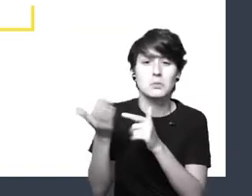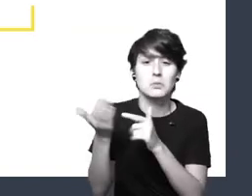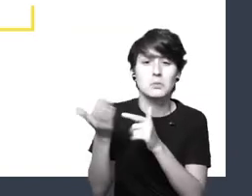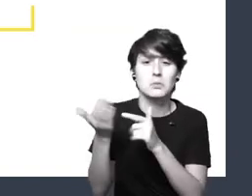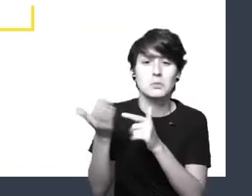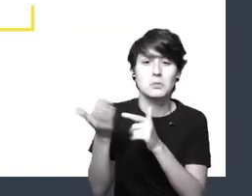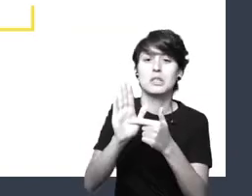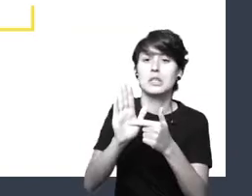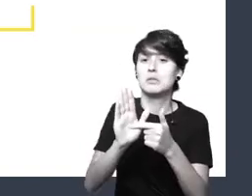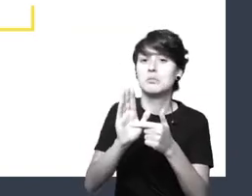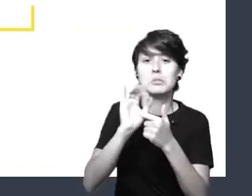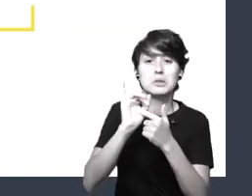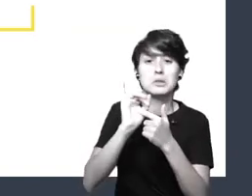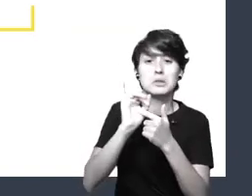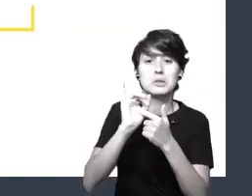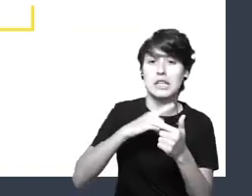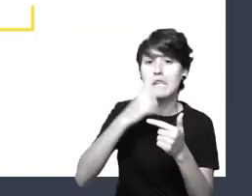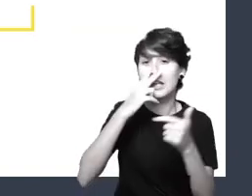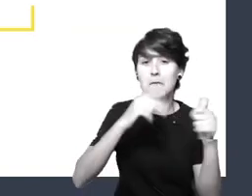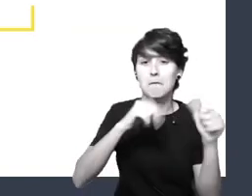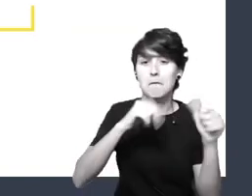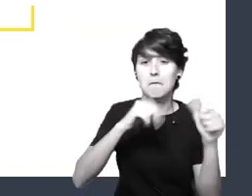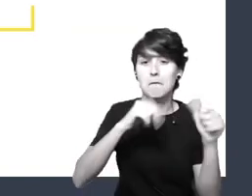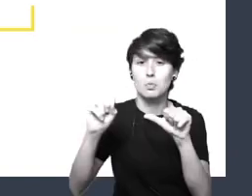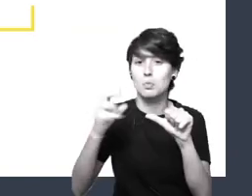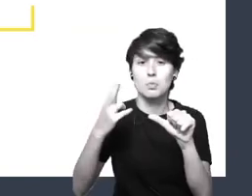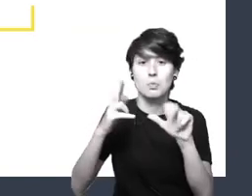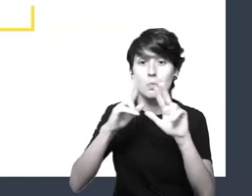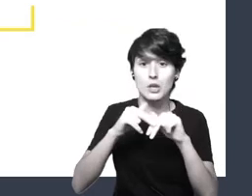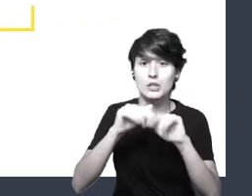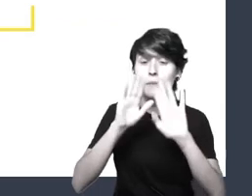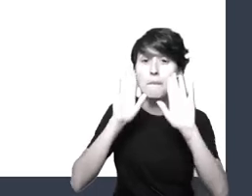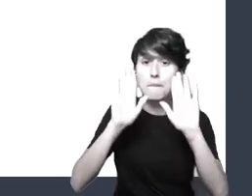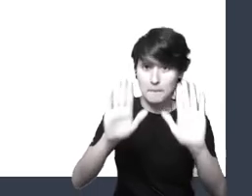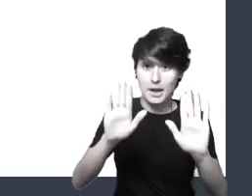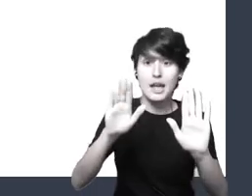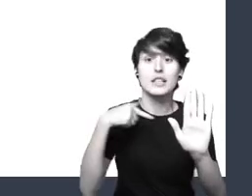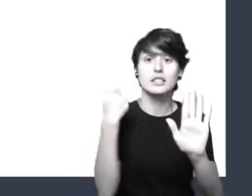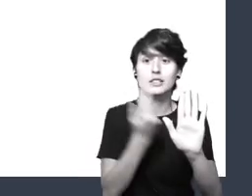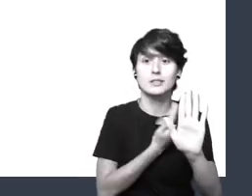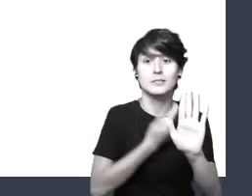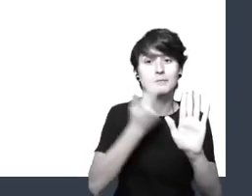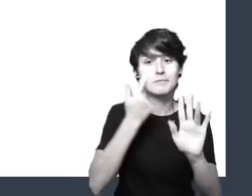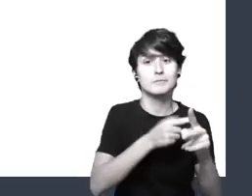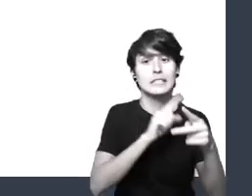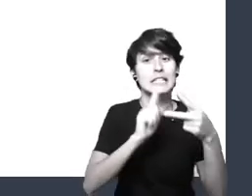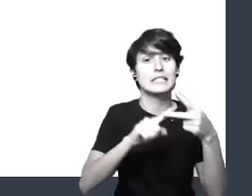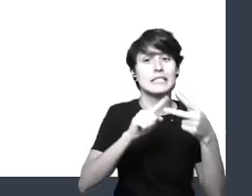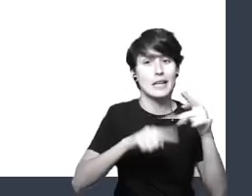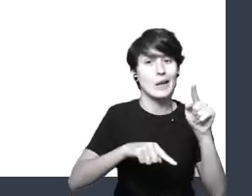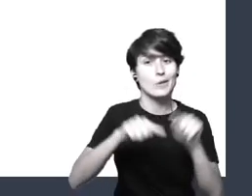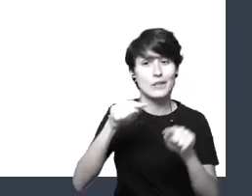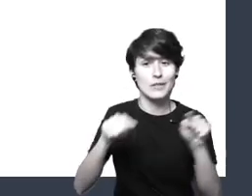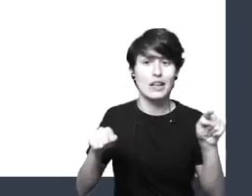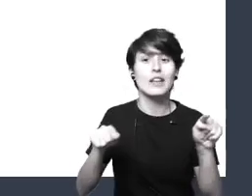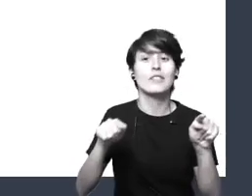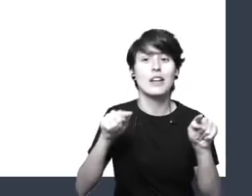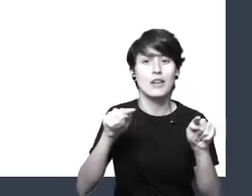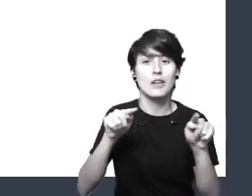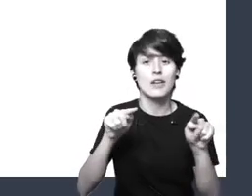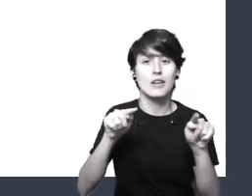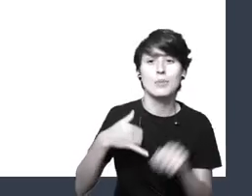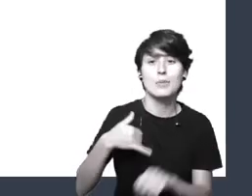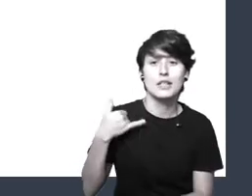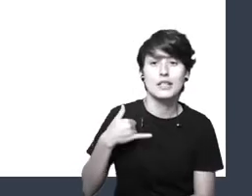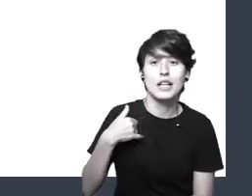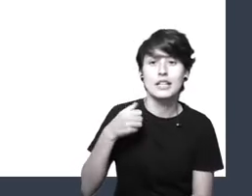viés em relação ao sexo. Porém, se a gente for para a nossa segunda variável, que é a idade, se a gente utilizar as